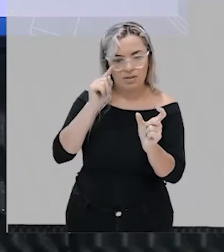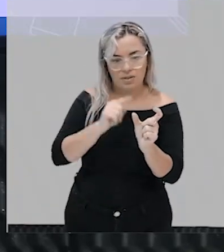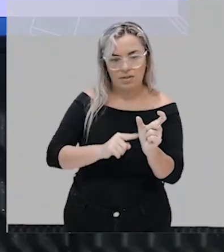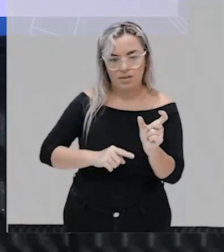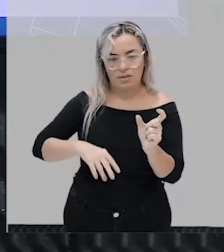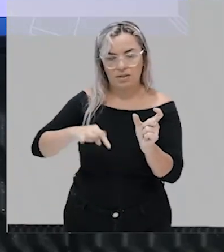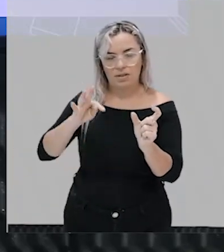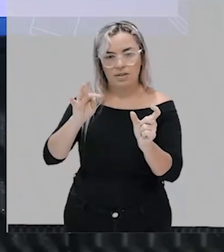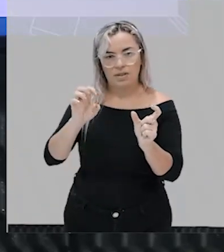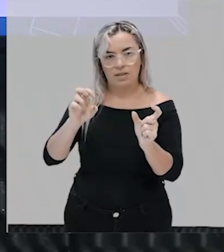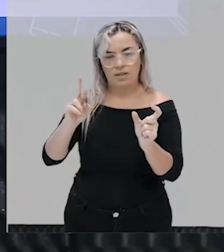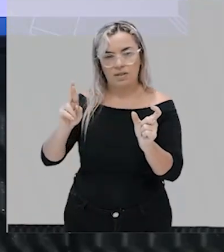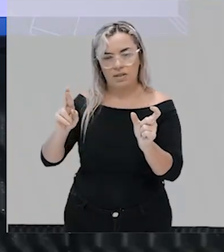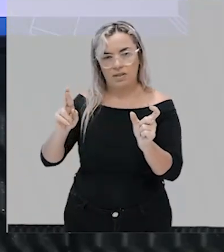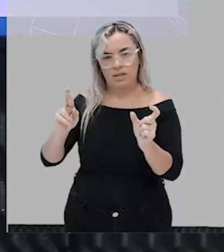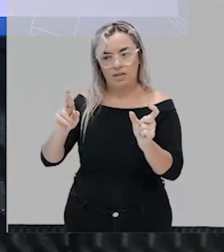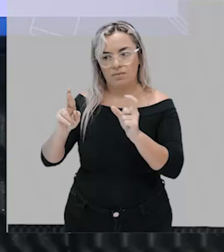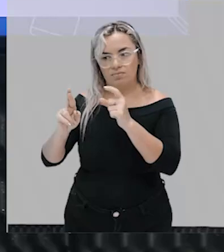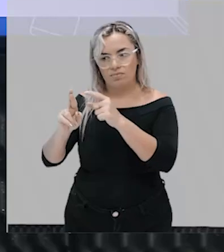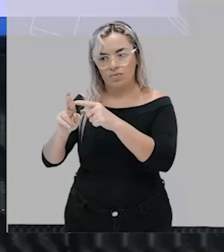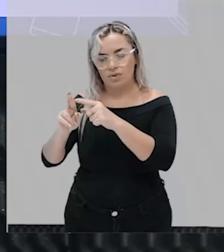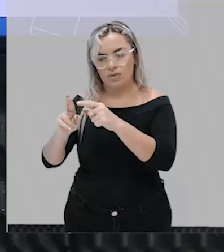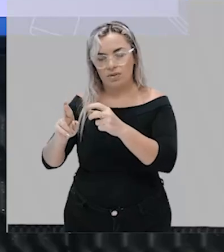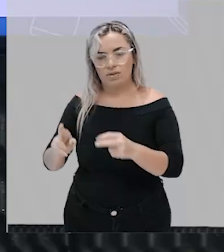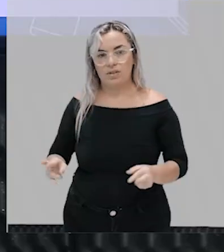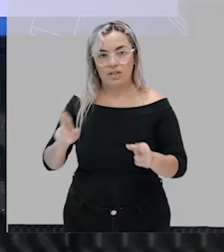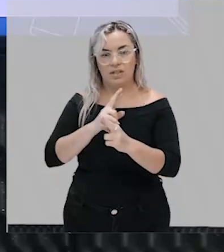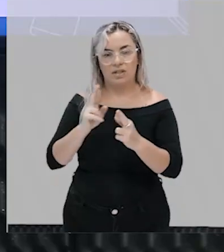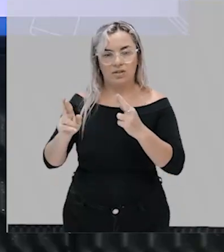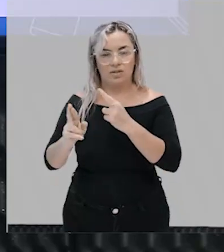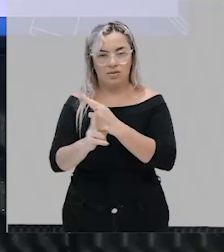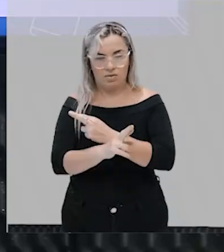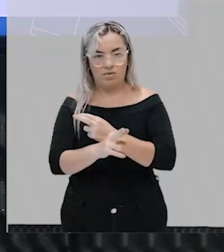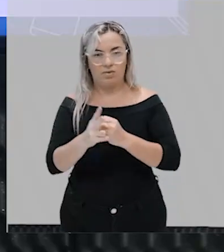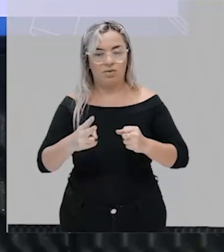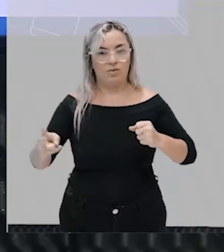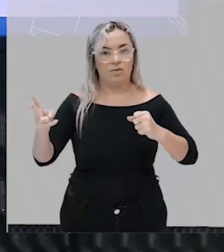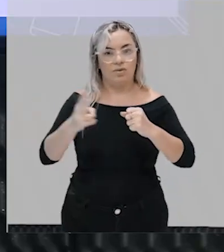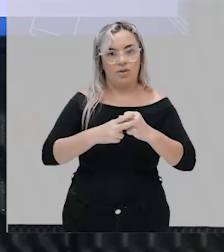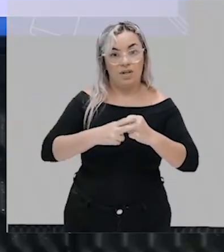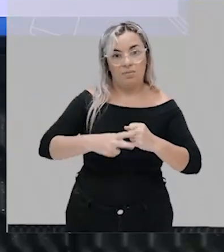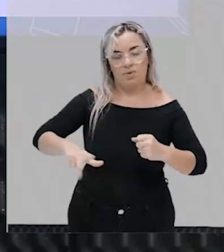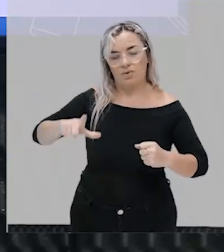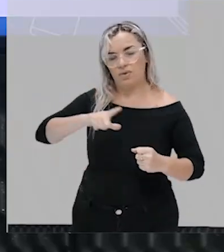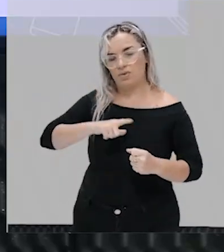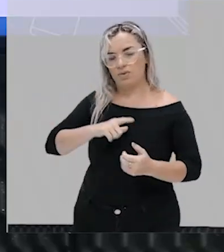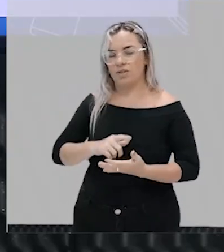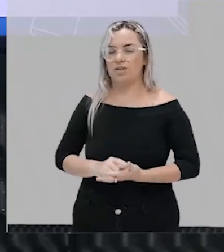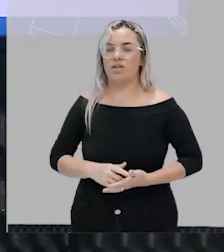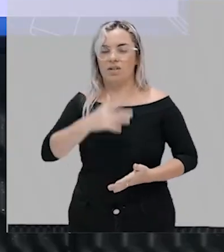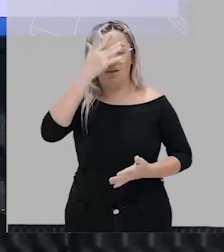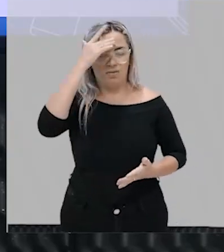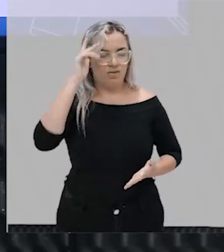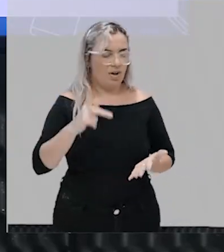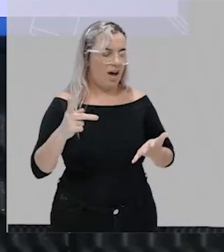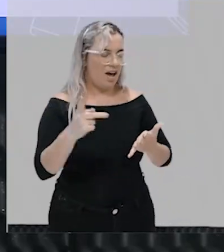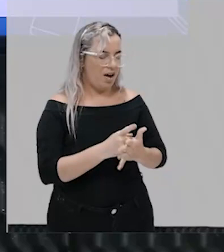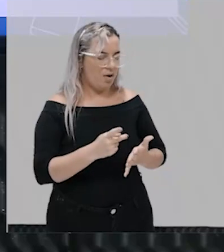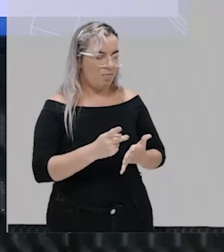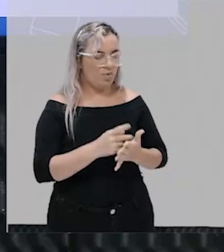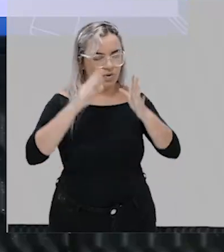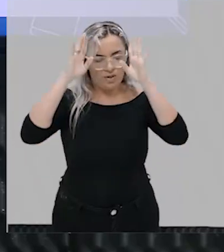uma concordância pelo verbo ter, que é o original. E aí as pessoas, ó, erram muito isso aí, a gente vai ver aqui,